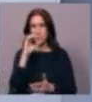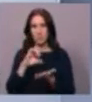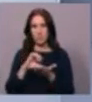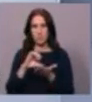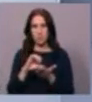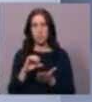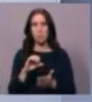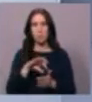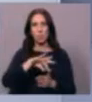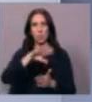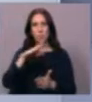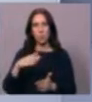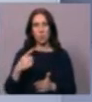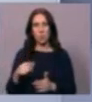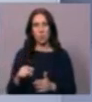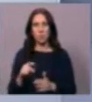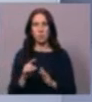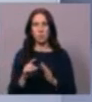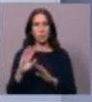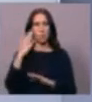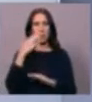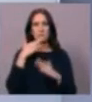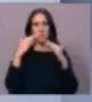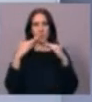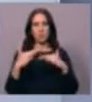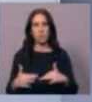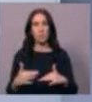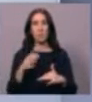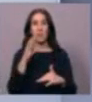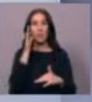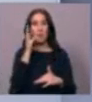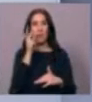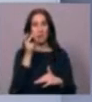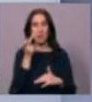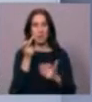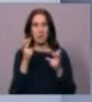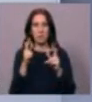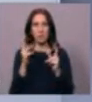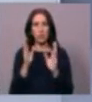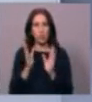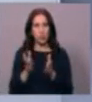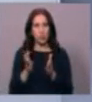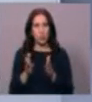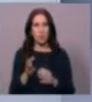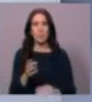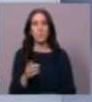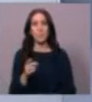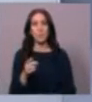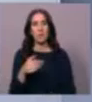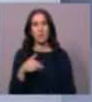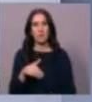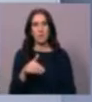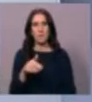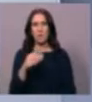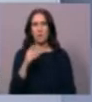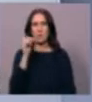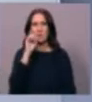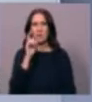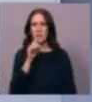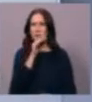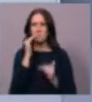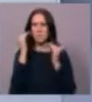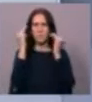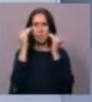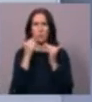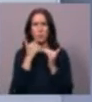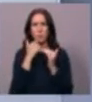Nas Penhas Douradas, apenas os pontos mais altos da Serra da Estrela, porque a massa de ar quente já lá chegou. Vamos ter um dia com o céu geralmente muito nublado, período de chuva